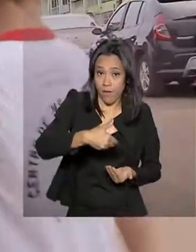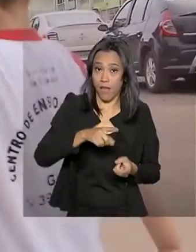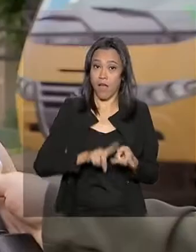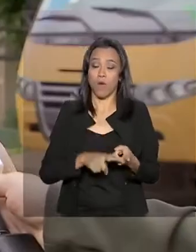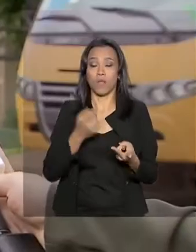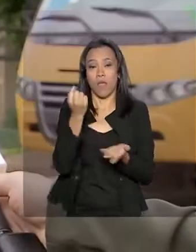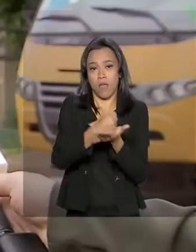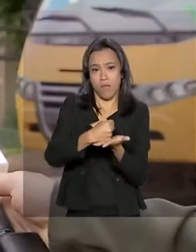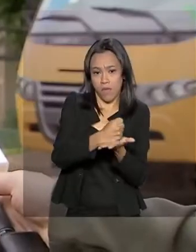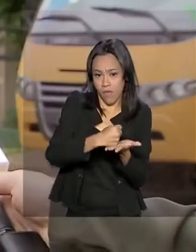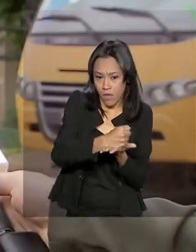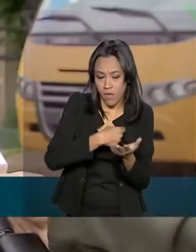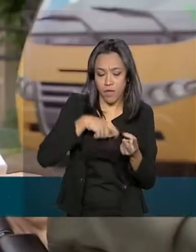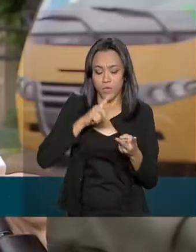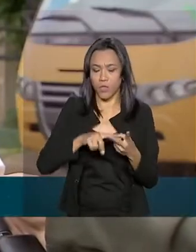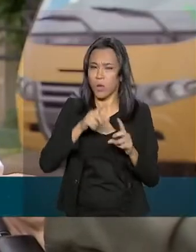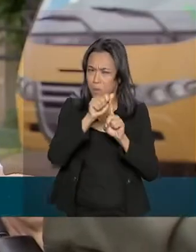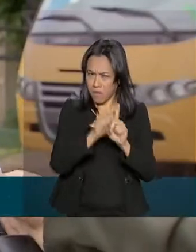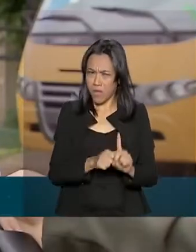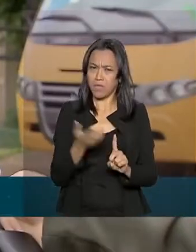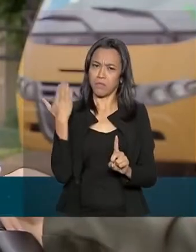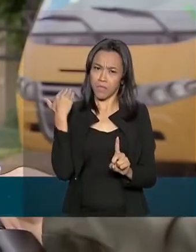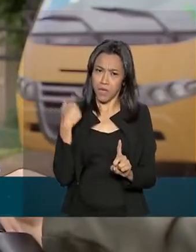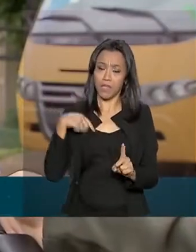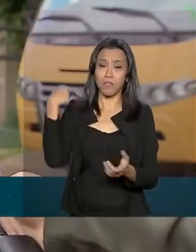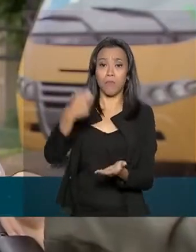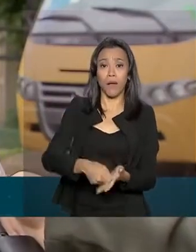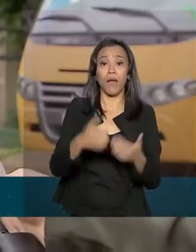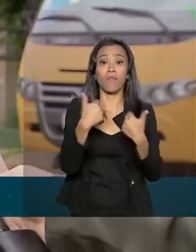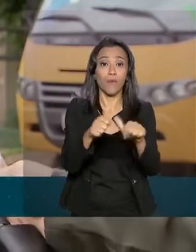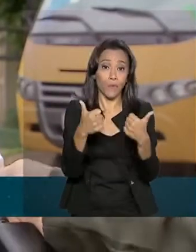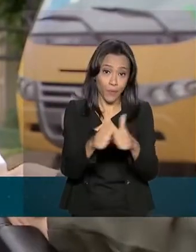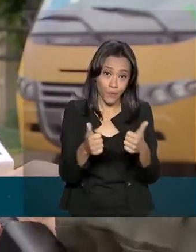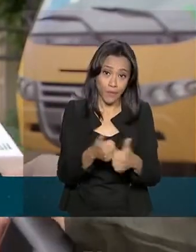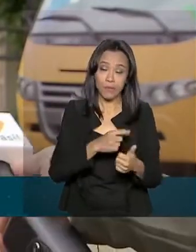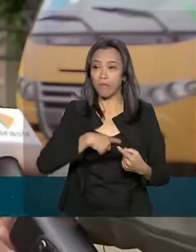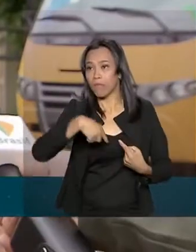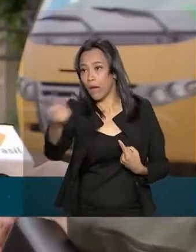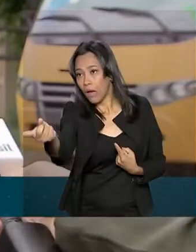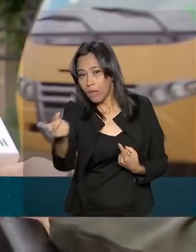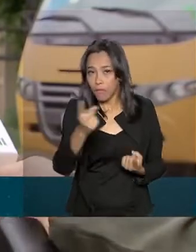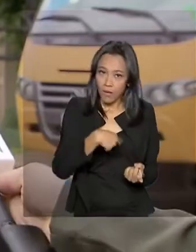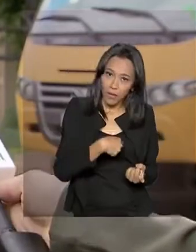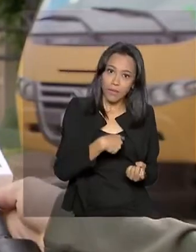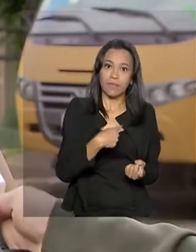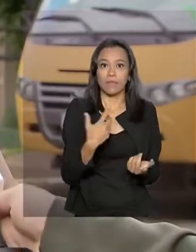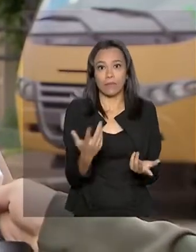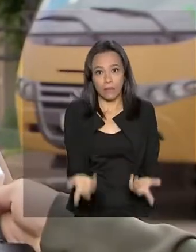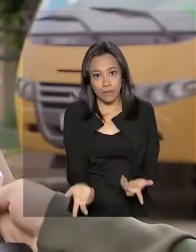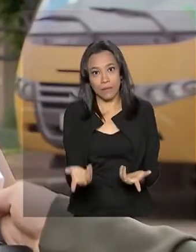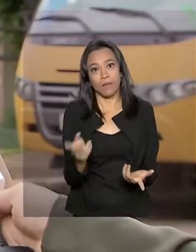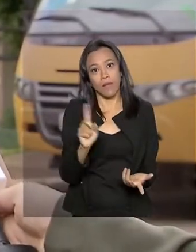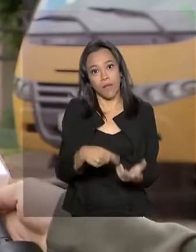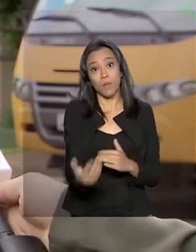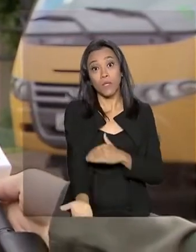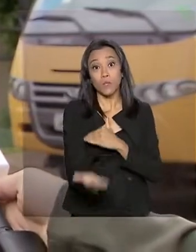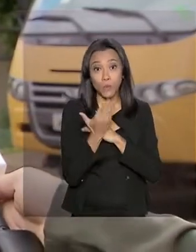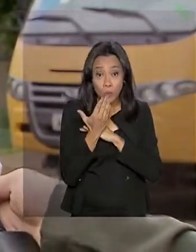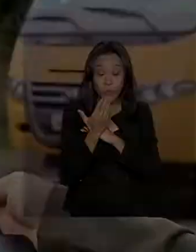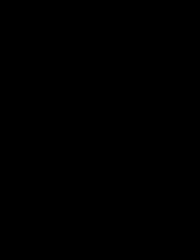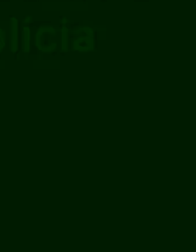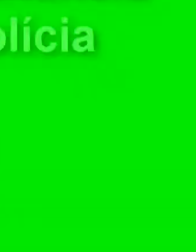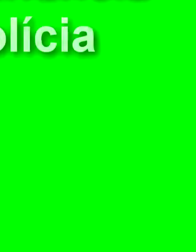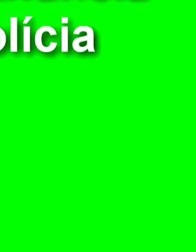medicação. Até mês passado a gente pagava passagem para cá, passagem para lá. Então é uma ajuda que vem